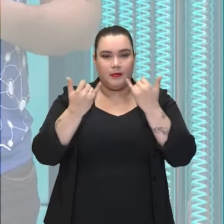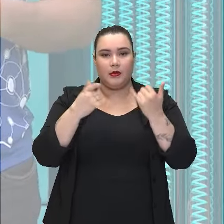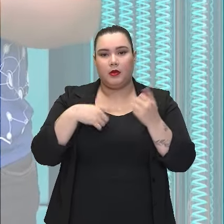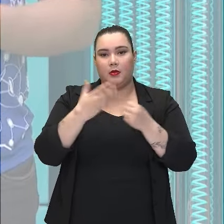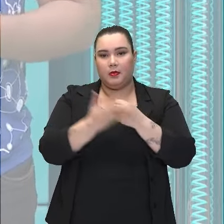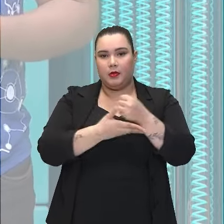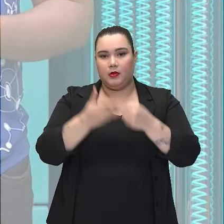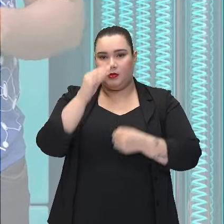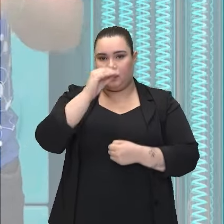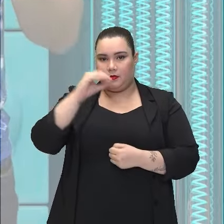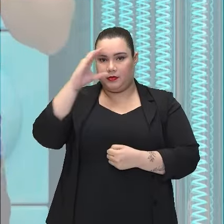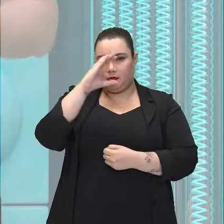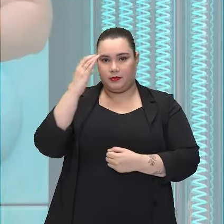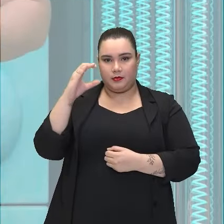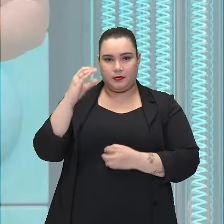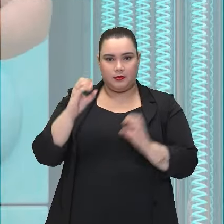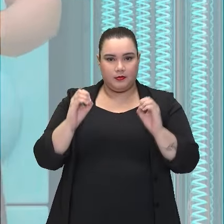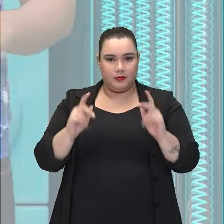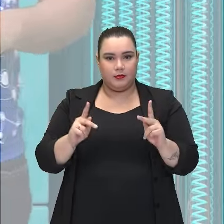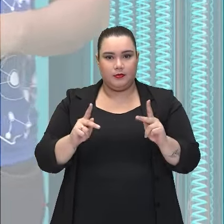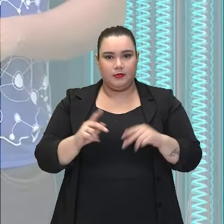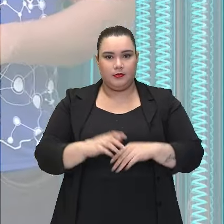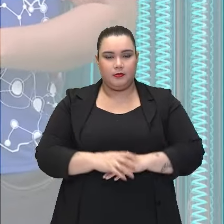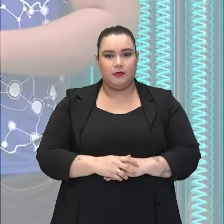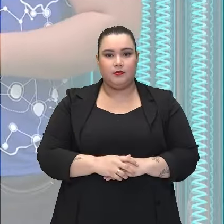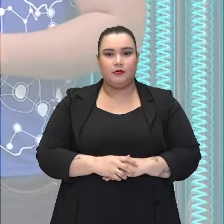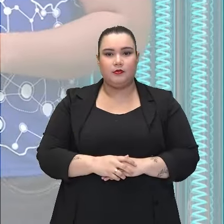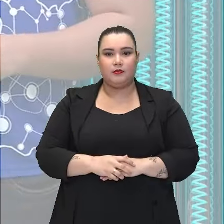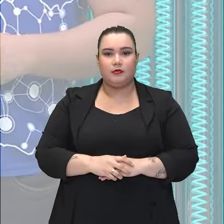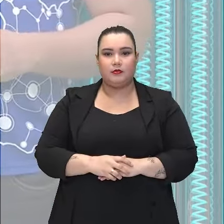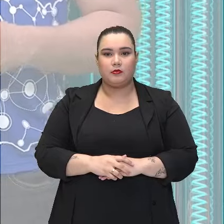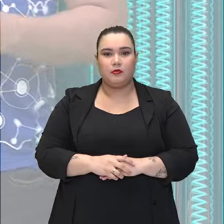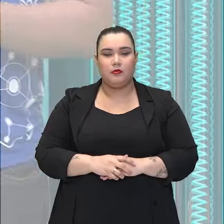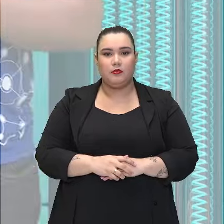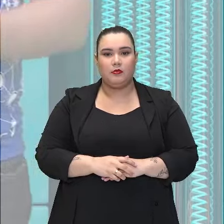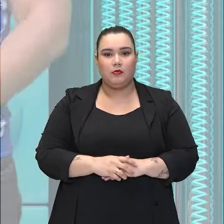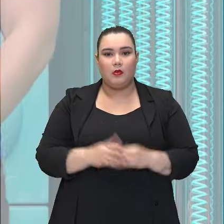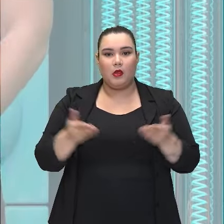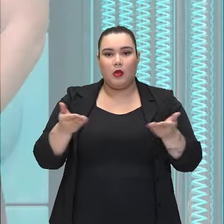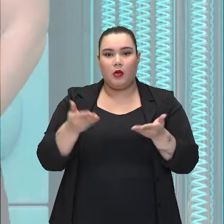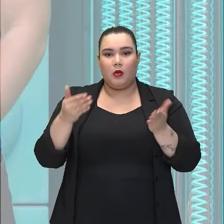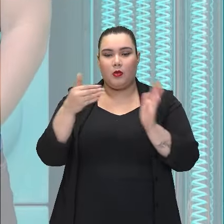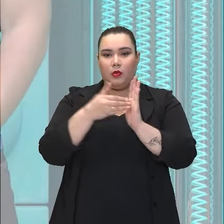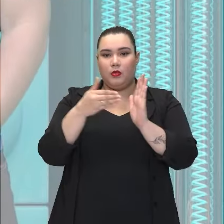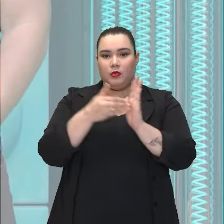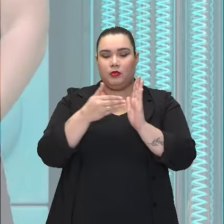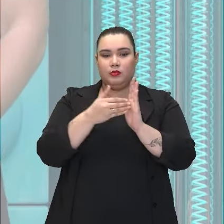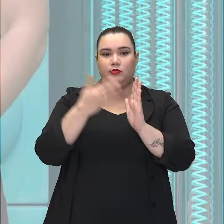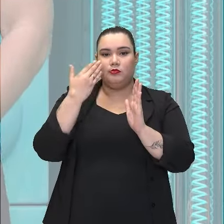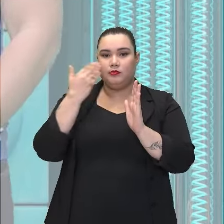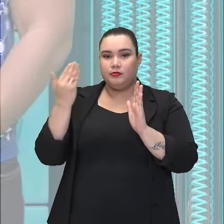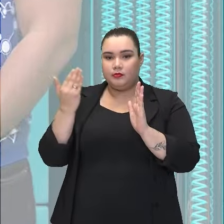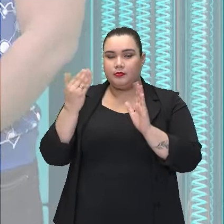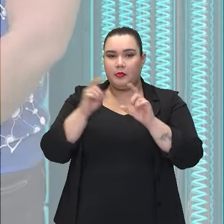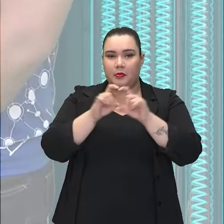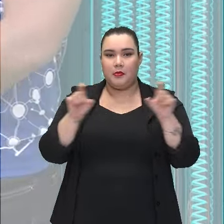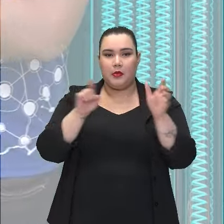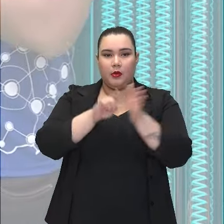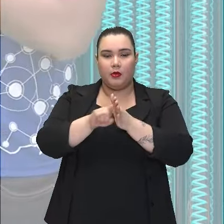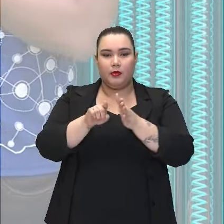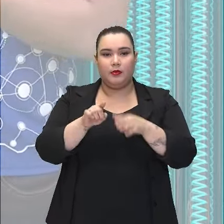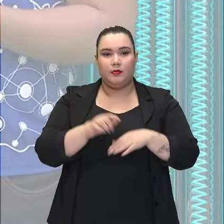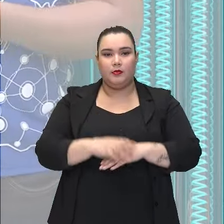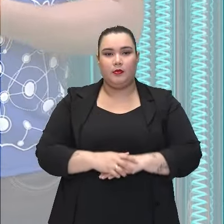baseadas em conhecimento científico. Ok? Agora, a nossa última questão, nosso último questionamento, colocando